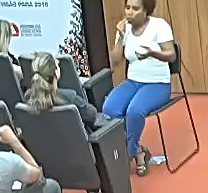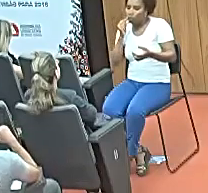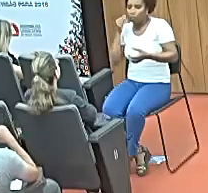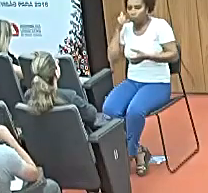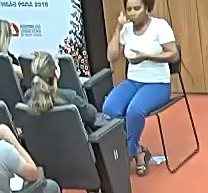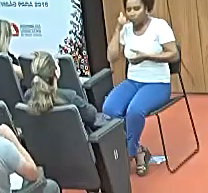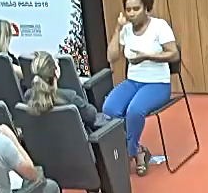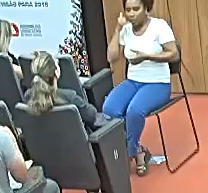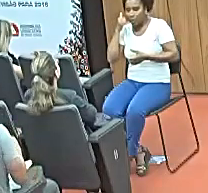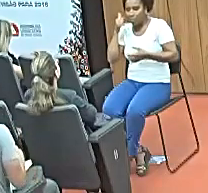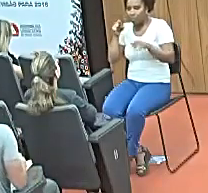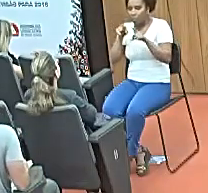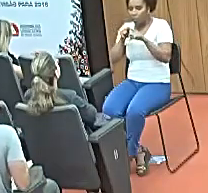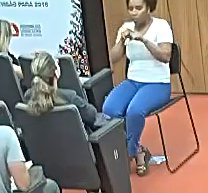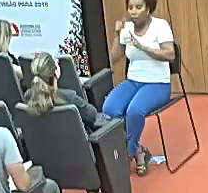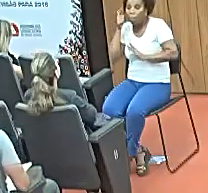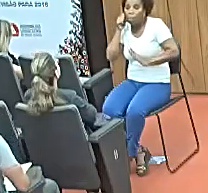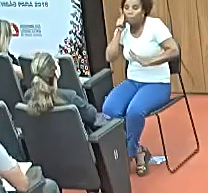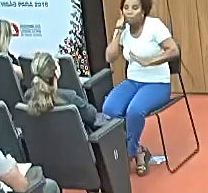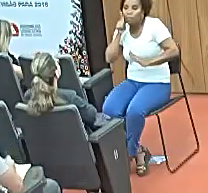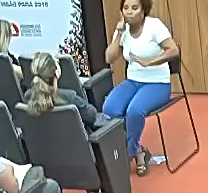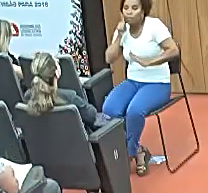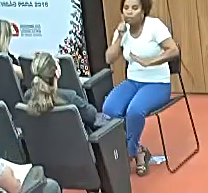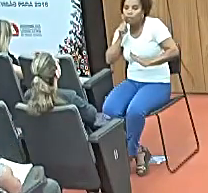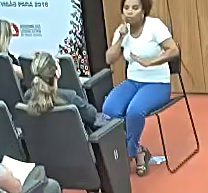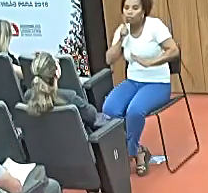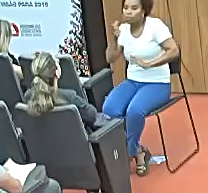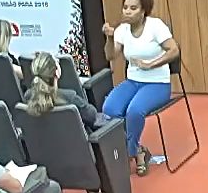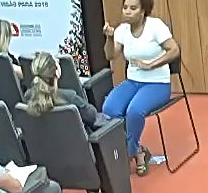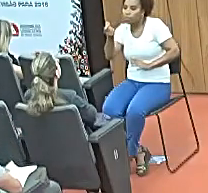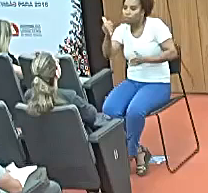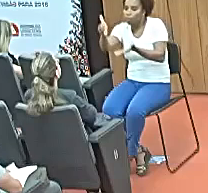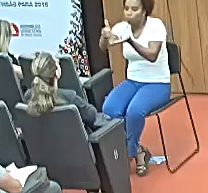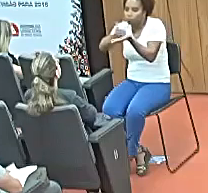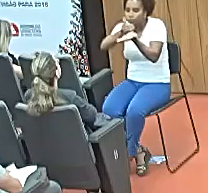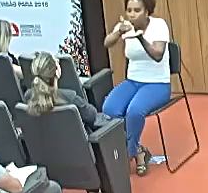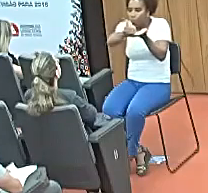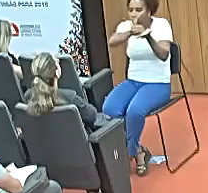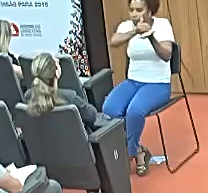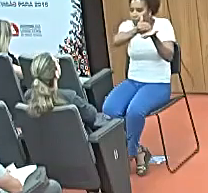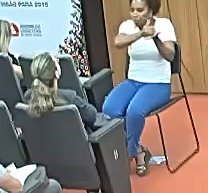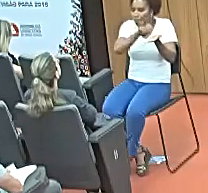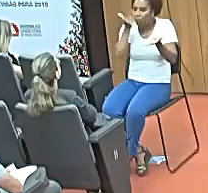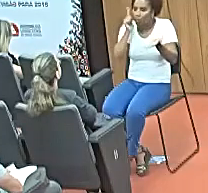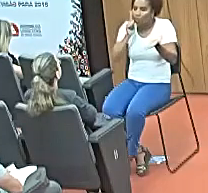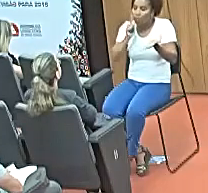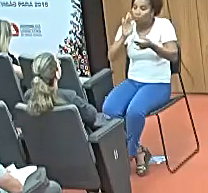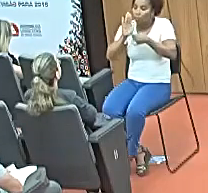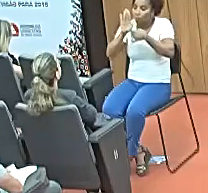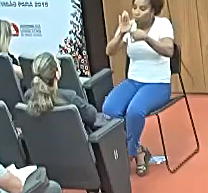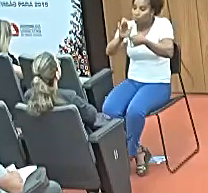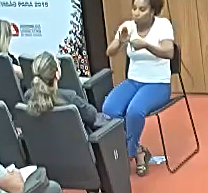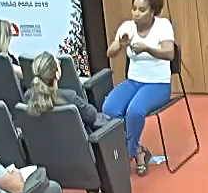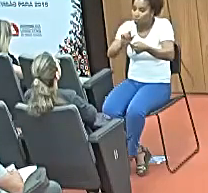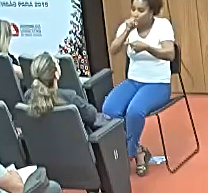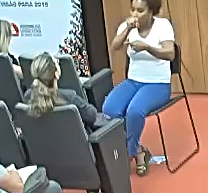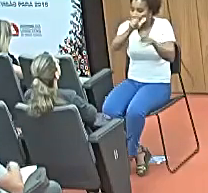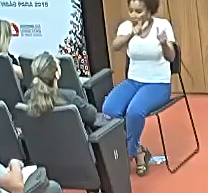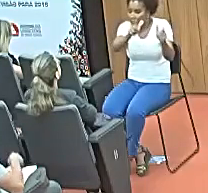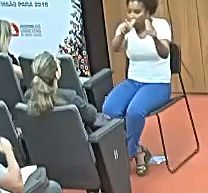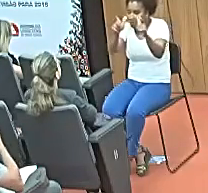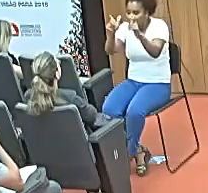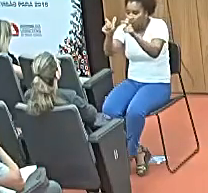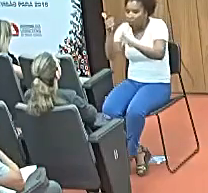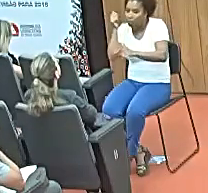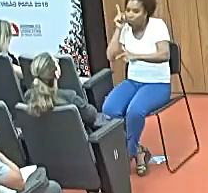complementar o recurso para garantir um acolhimento com com qualidade para essas pessoas a outra ação foi